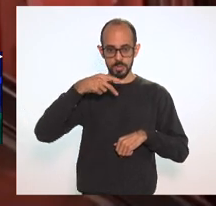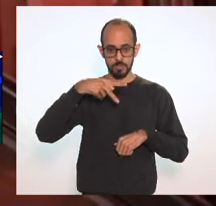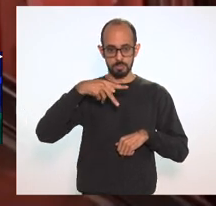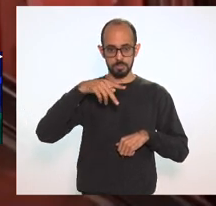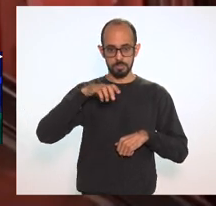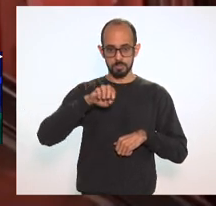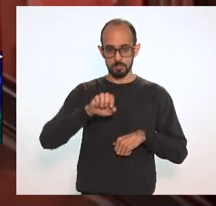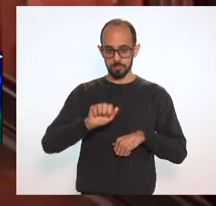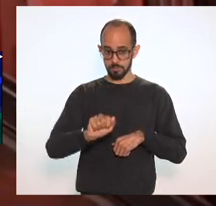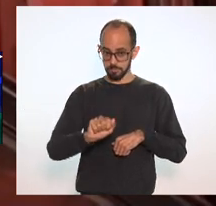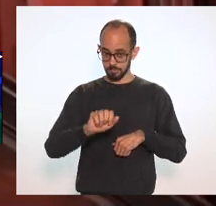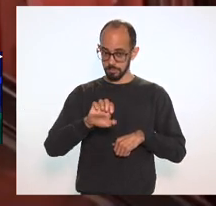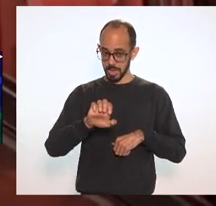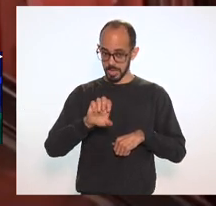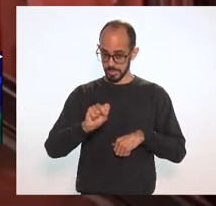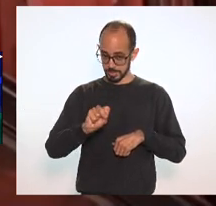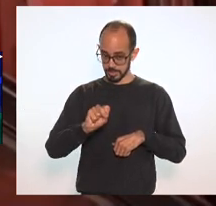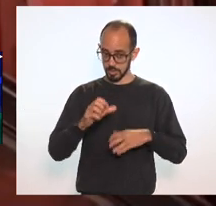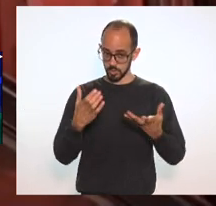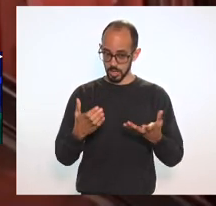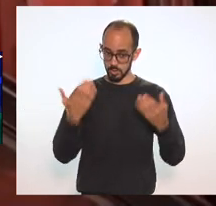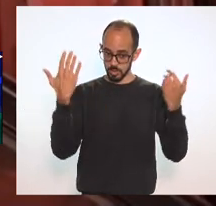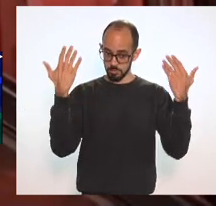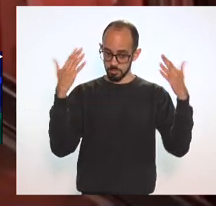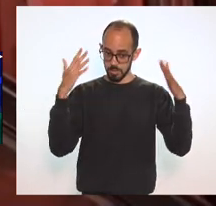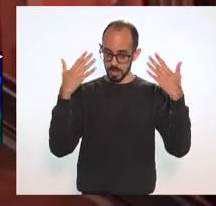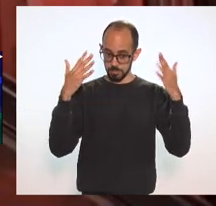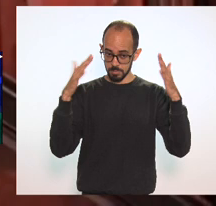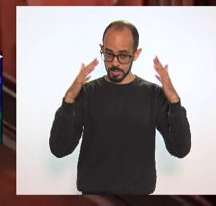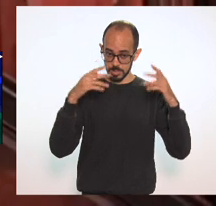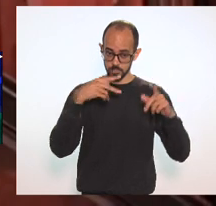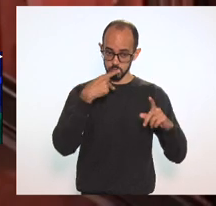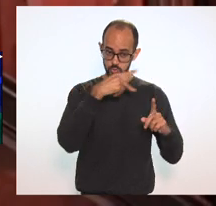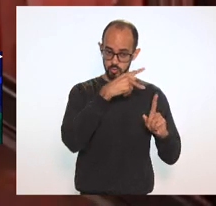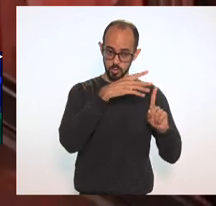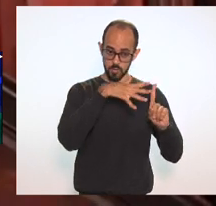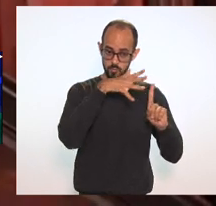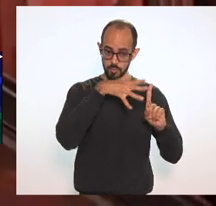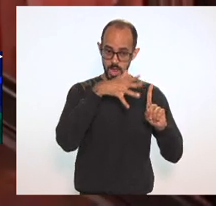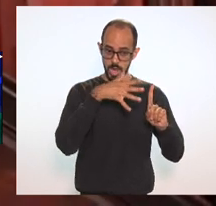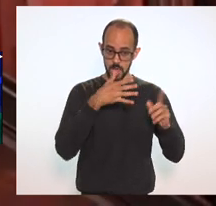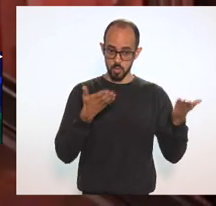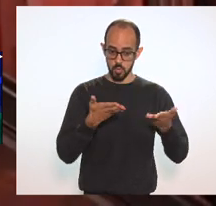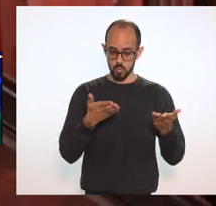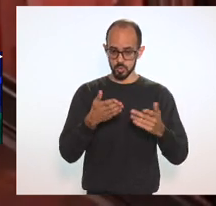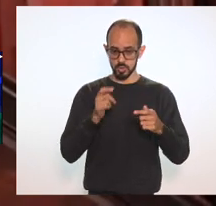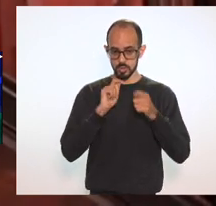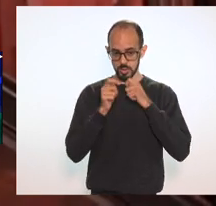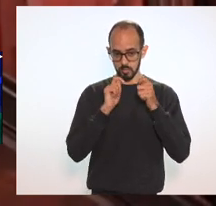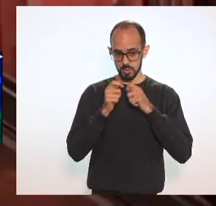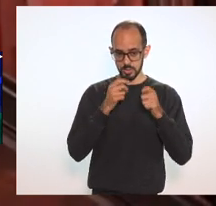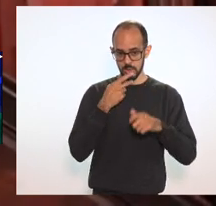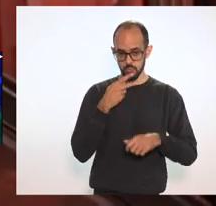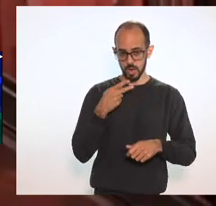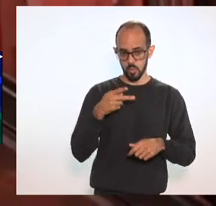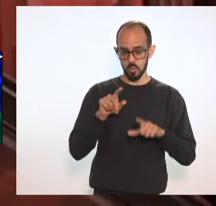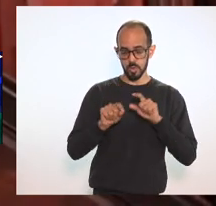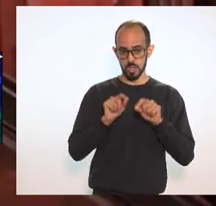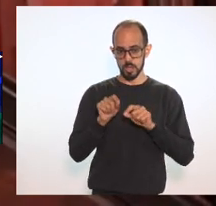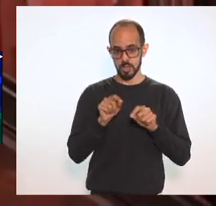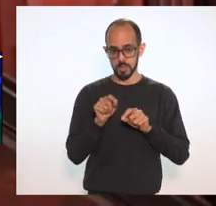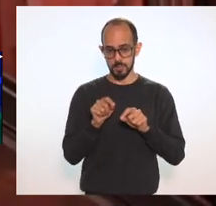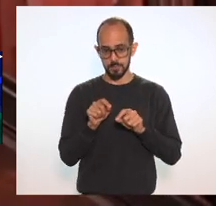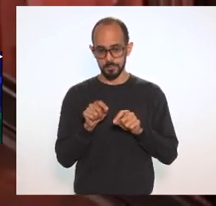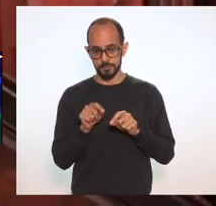do Rio eu gostaria de parabenizá-lo parabenizá-la por sua fala né hoje entrevista ele diz o seguinte